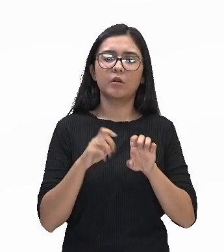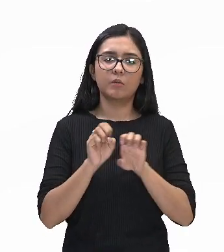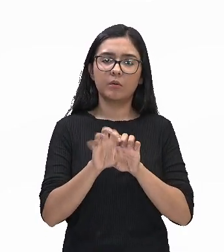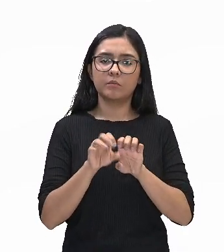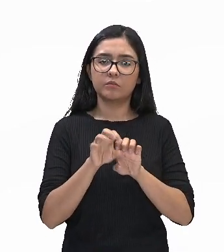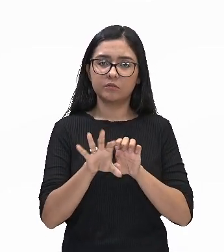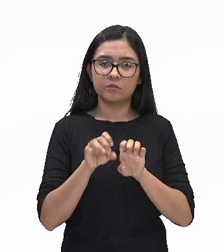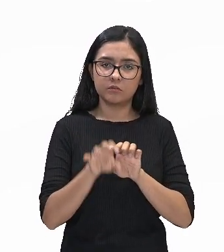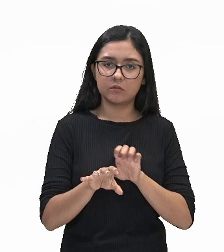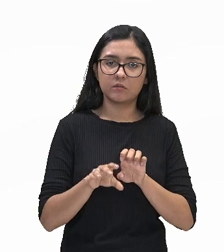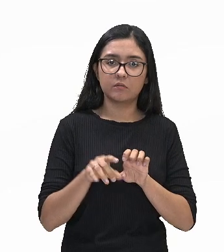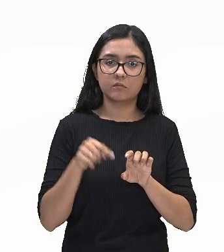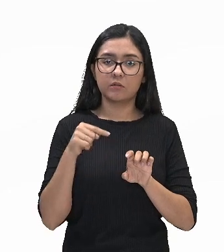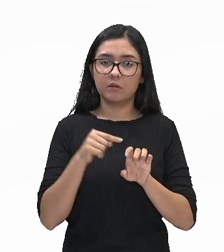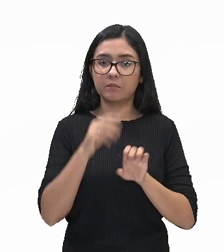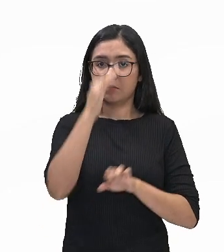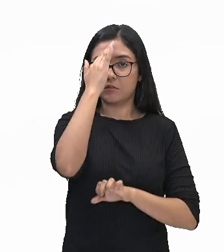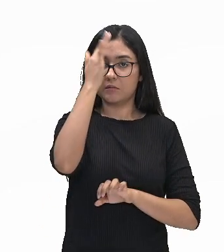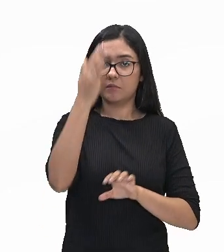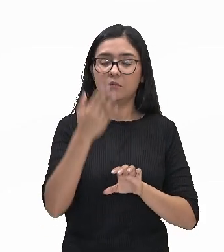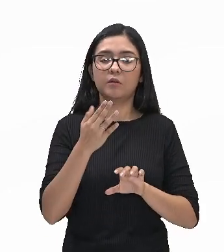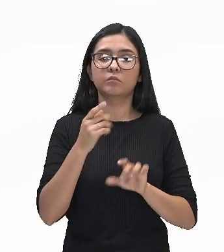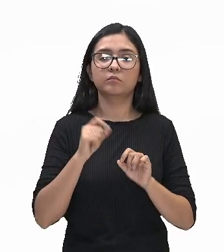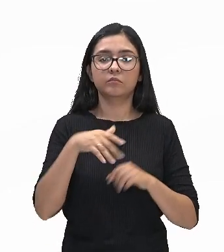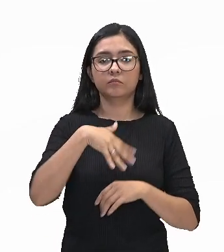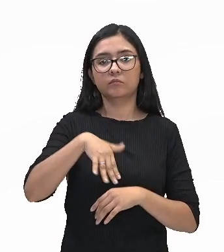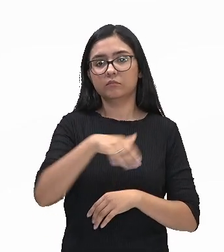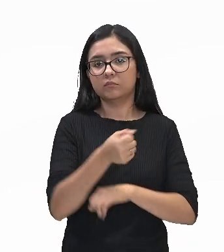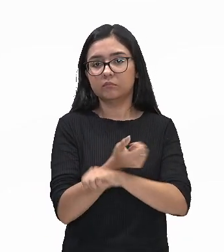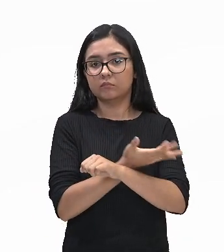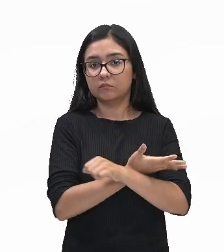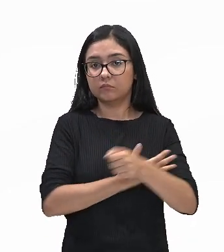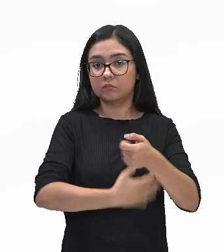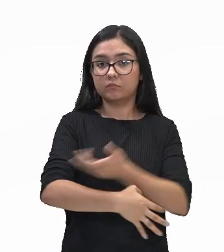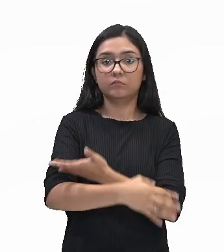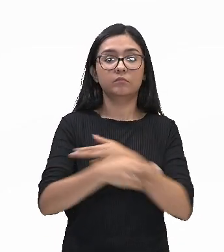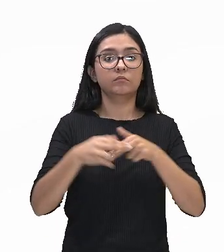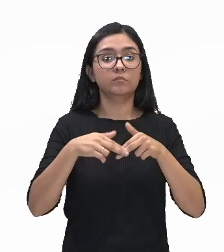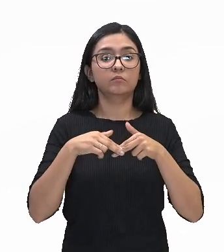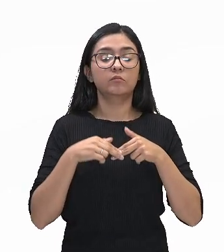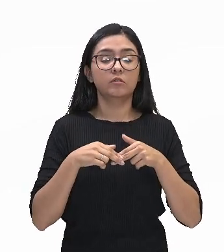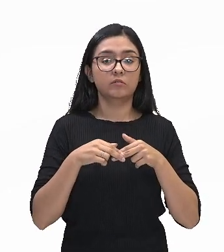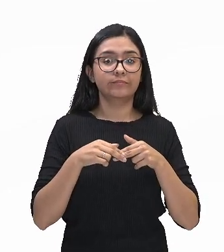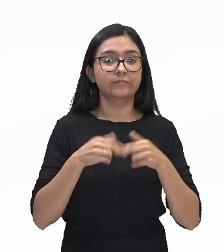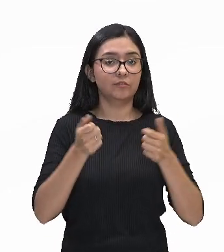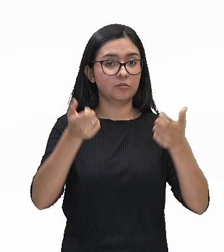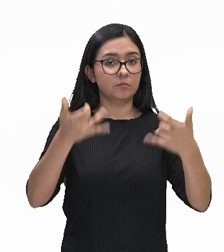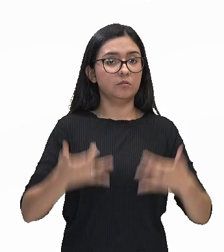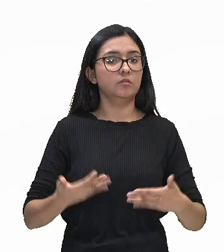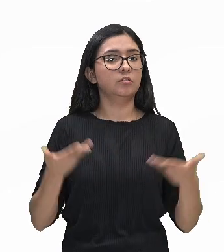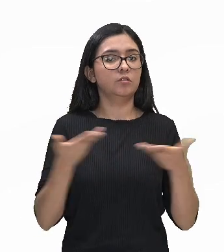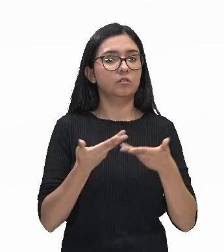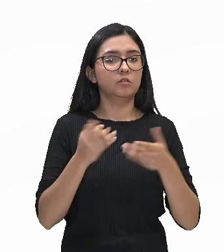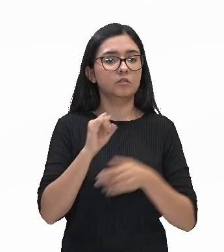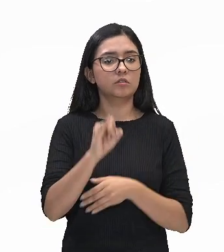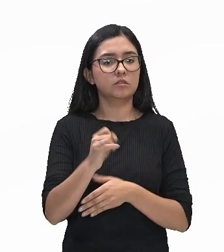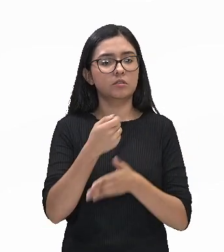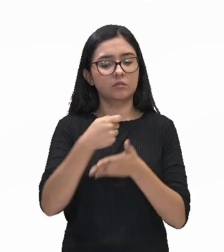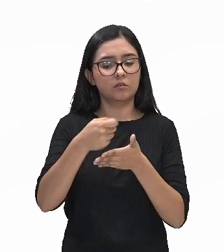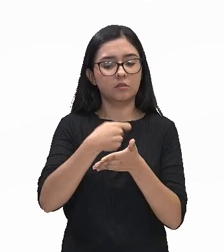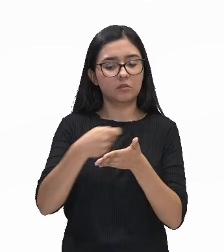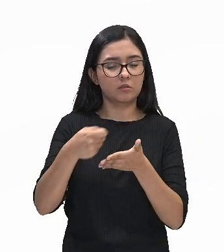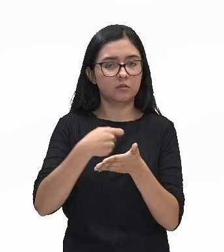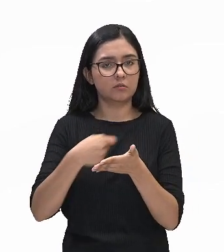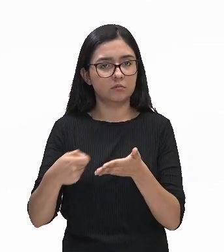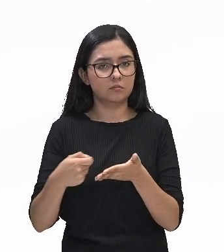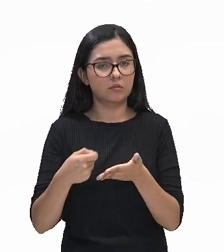o ponto principal dentro da função emotiva, porque é dele que se está falando. Se eu vou anotar lá,